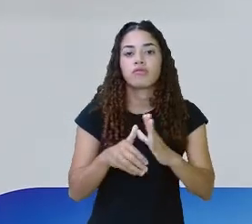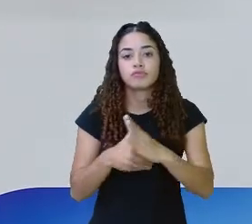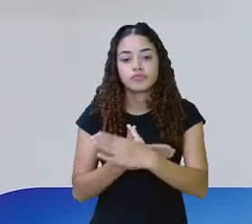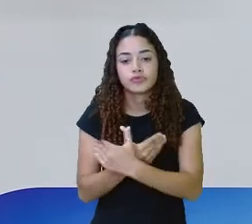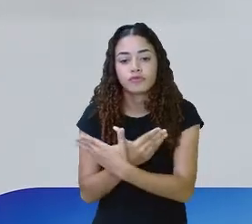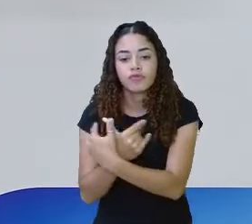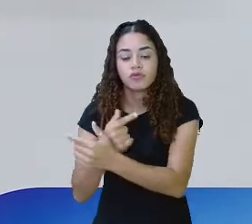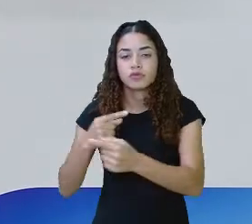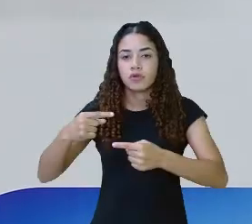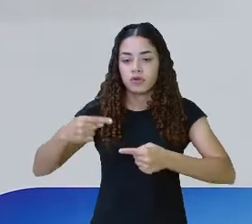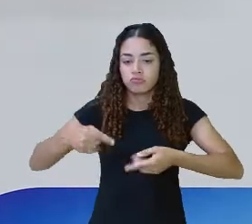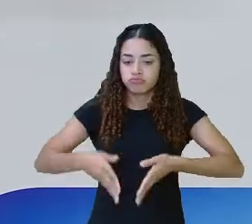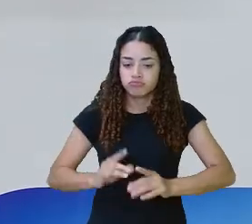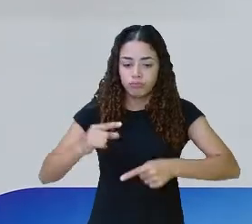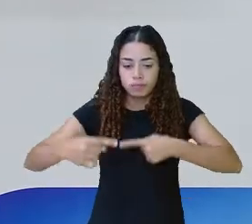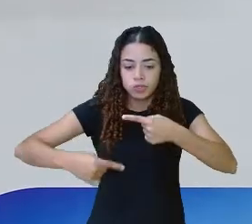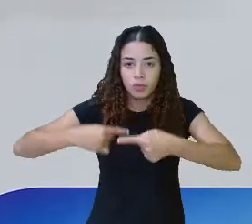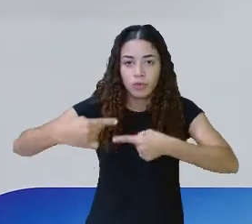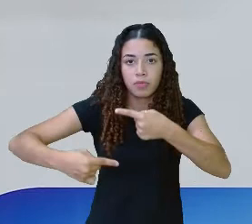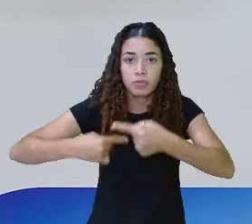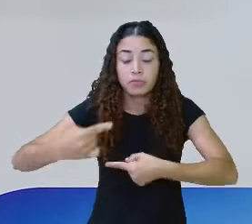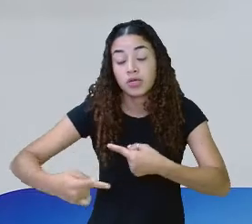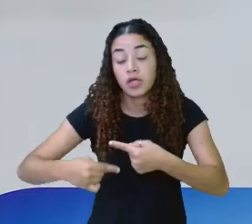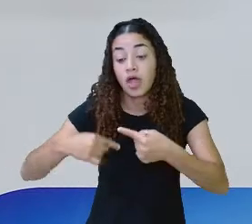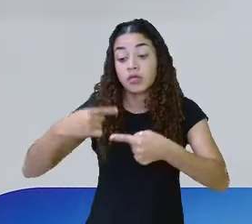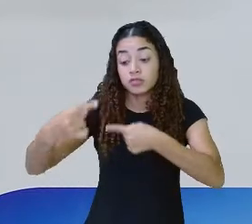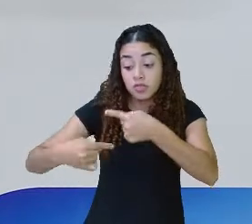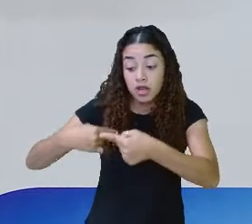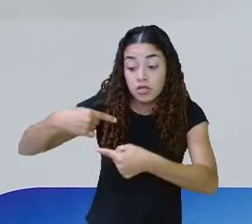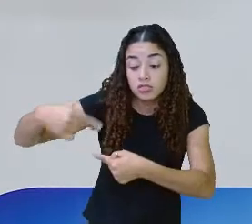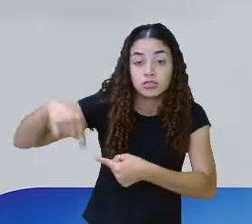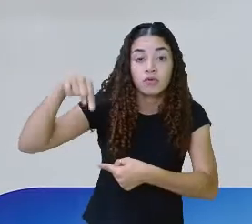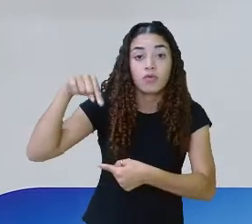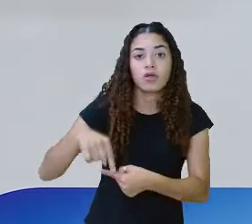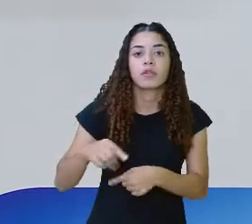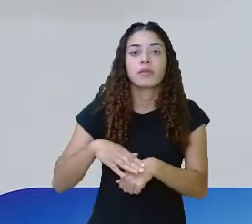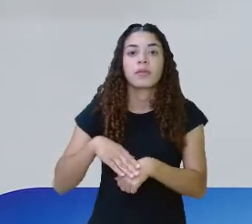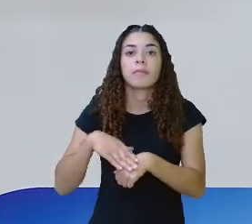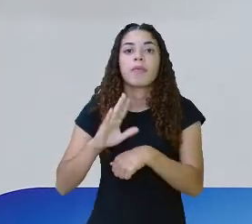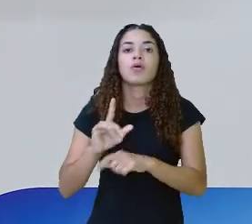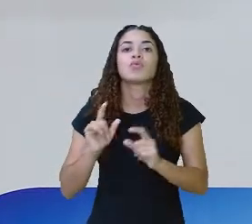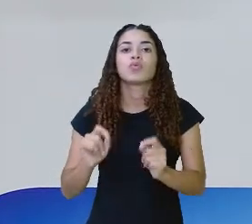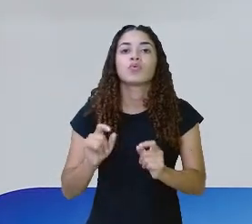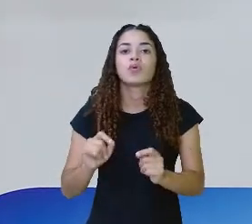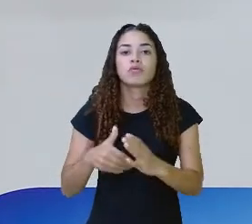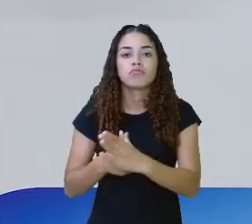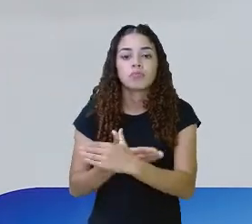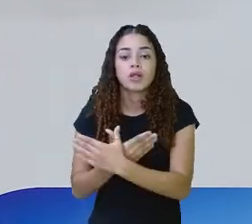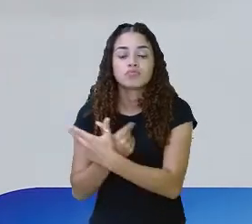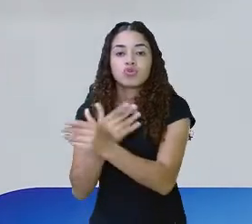reproduzindo, como a professora Isabel falou, e as próximas gerações veio vindo mais e mais mariposas escuras.